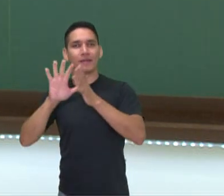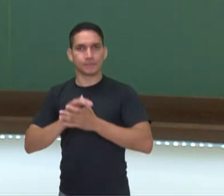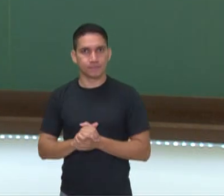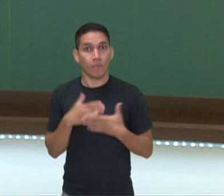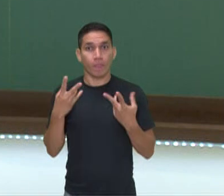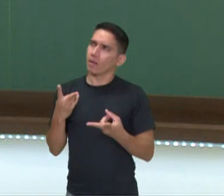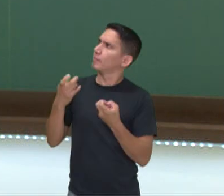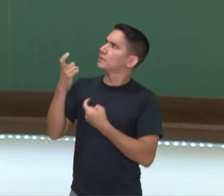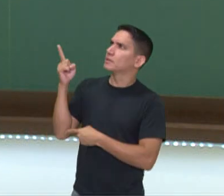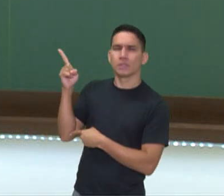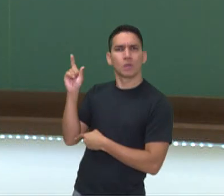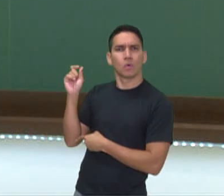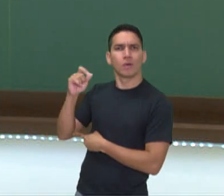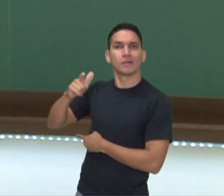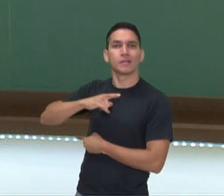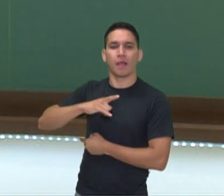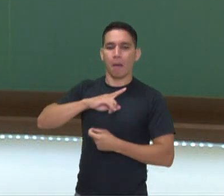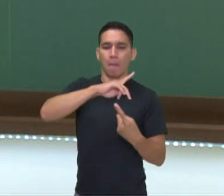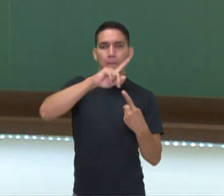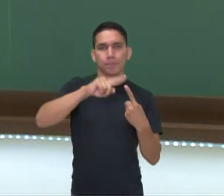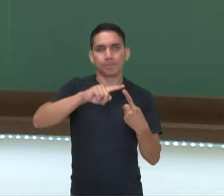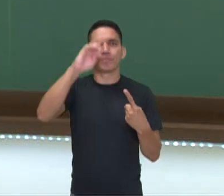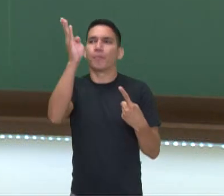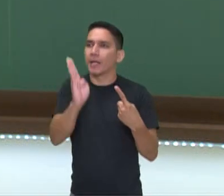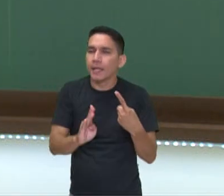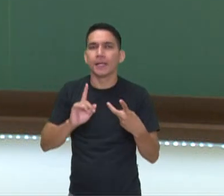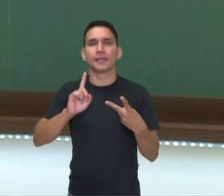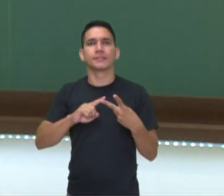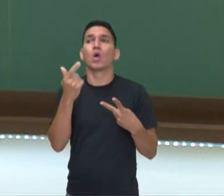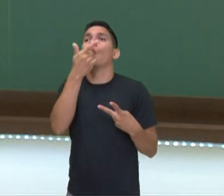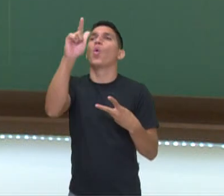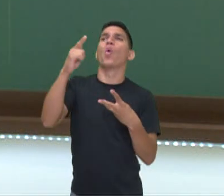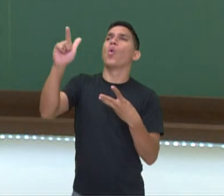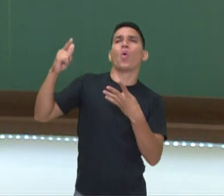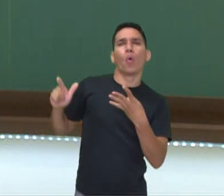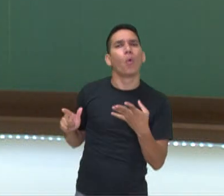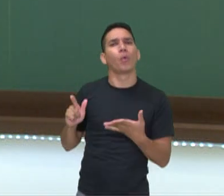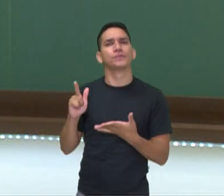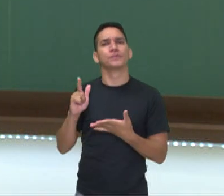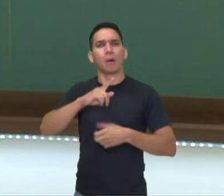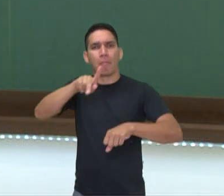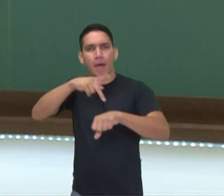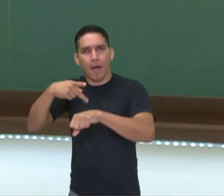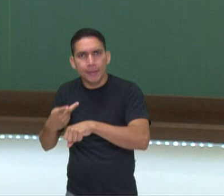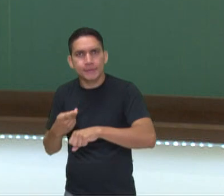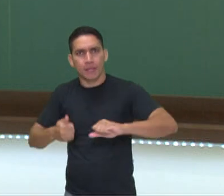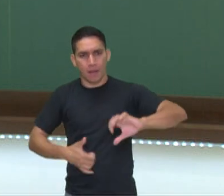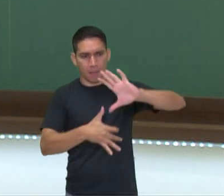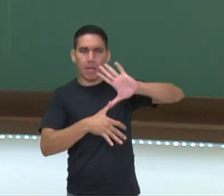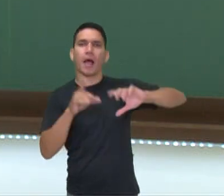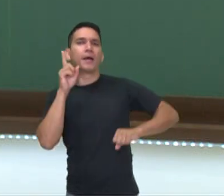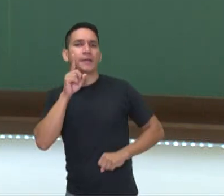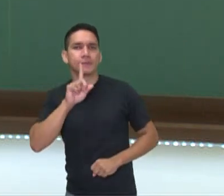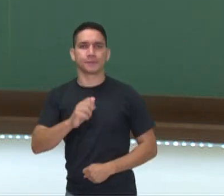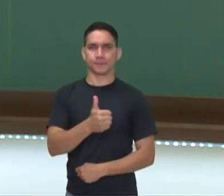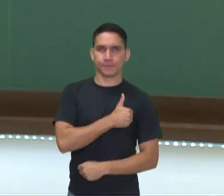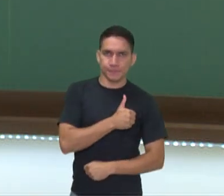a gente vai perceber que Brasil, nós temos aqui outros países da América, como Estados Unidos,